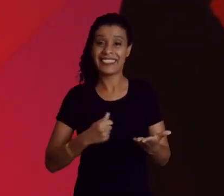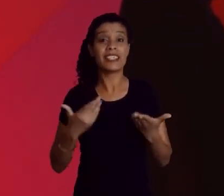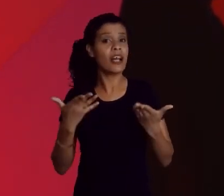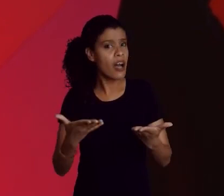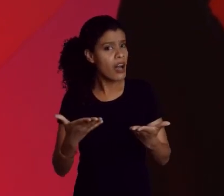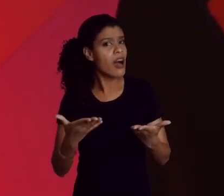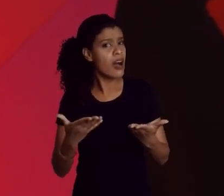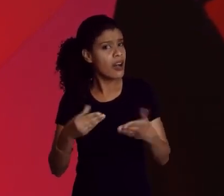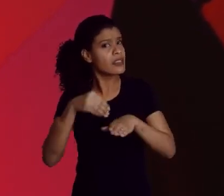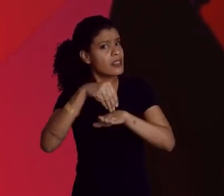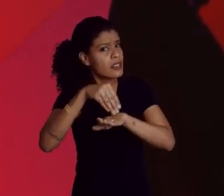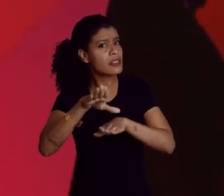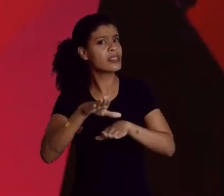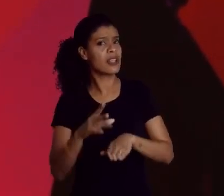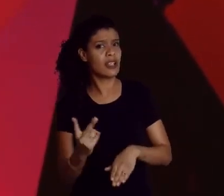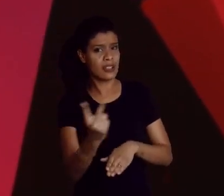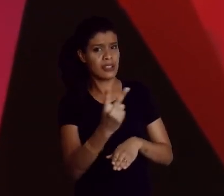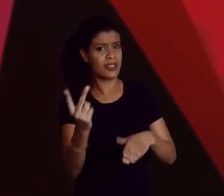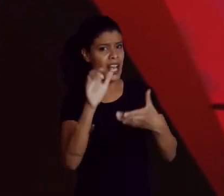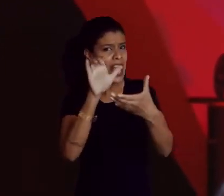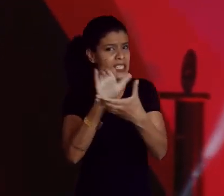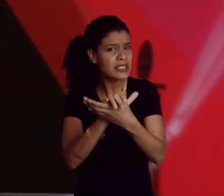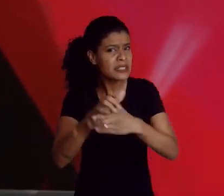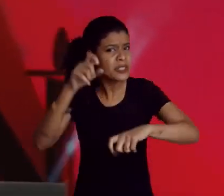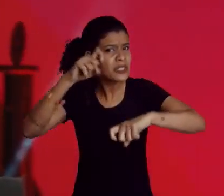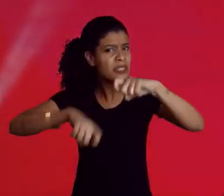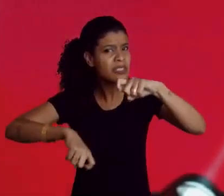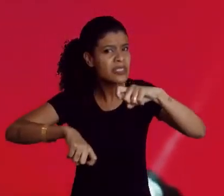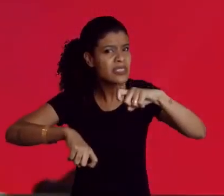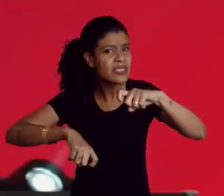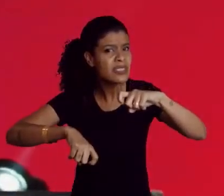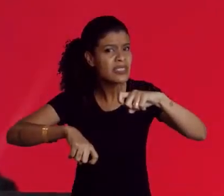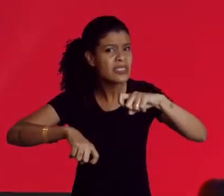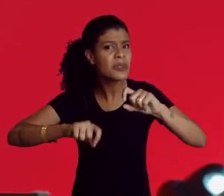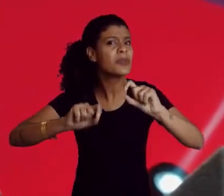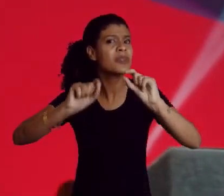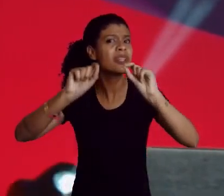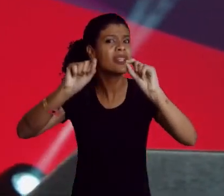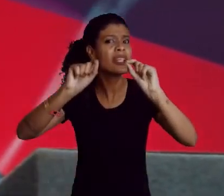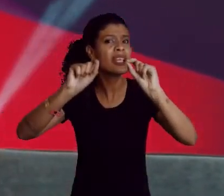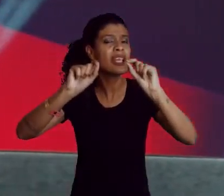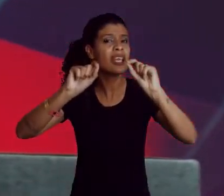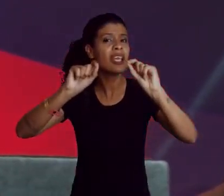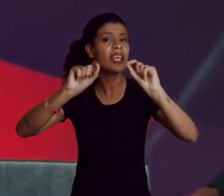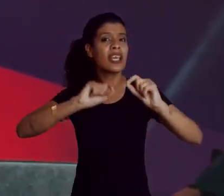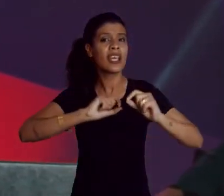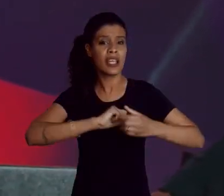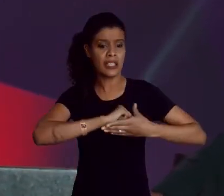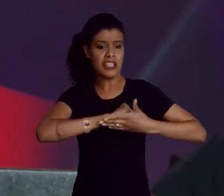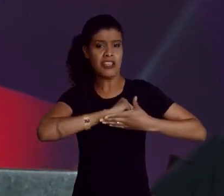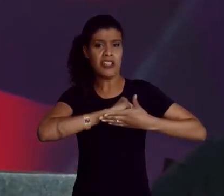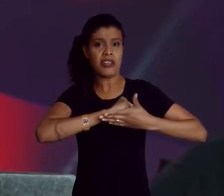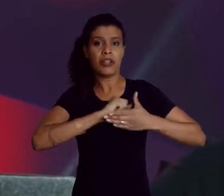Detalhe: vida sexual entre o casal satisfatório, sabe o que acontece? Reduz índice de infarto. Se você está com